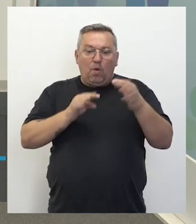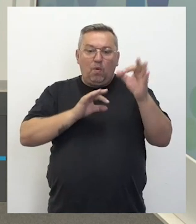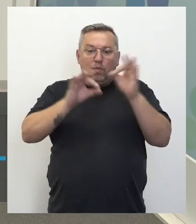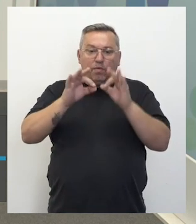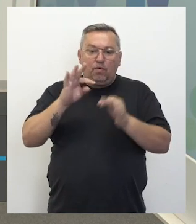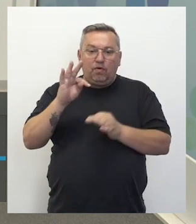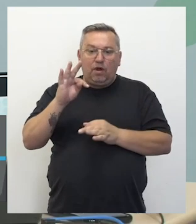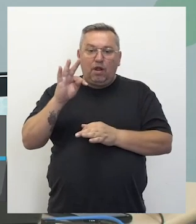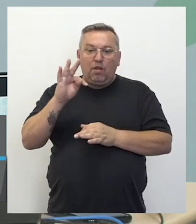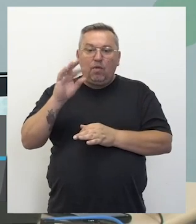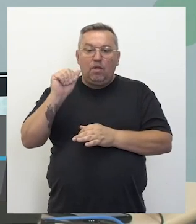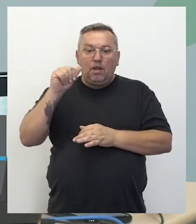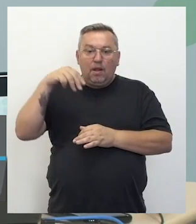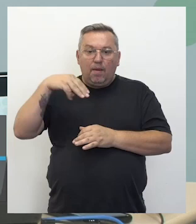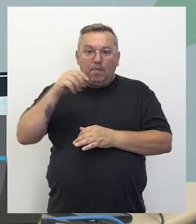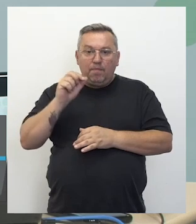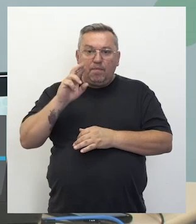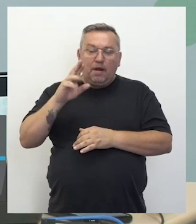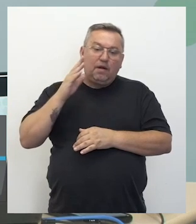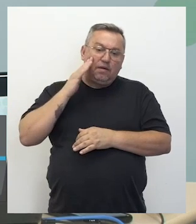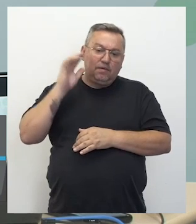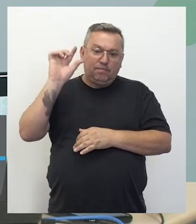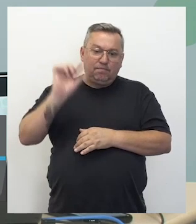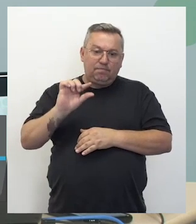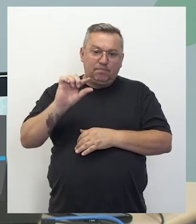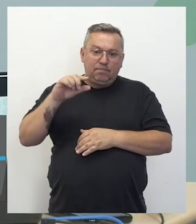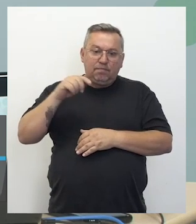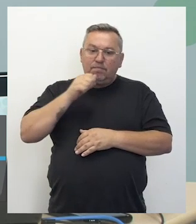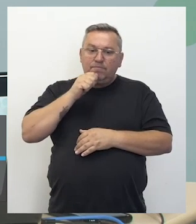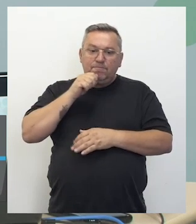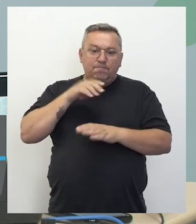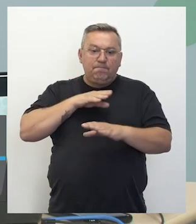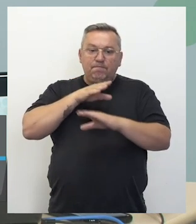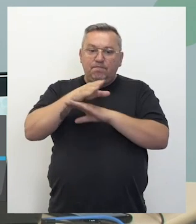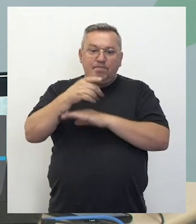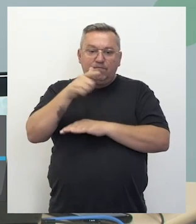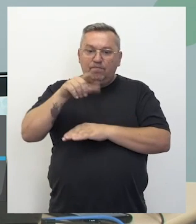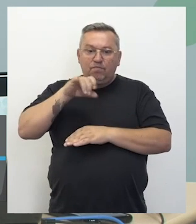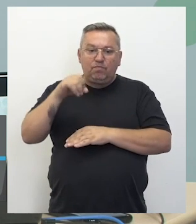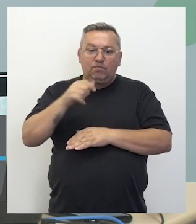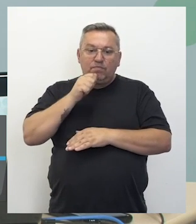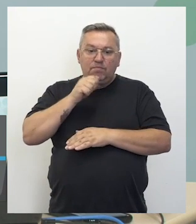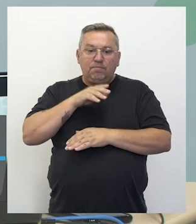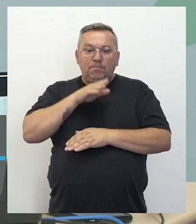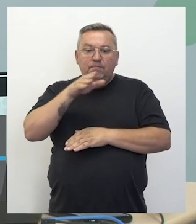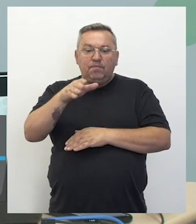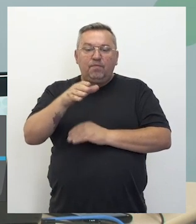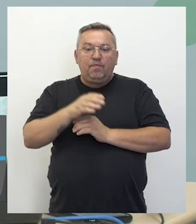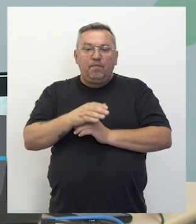Tamar, eu sei pouco também, né? Eu sei Você já foi? Não, nunca fui, não tive oportunidade ainda,